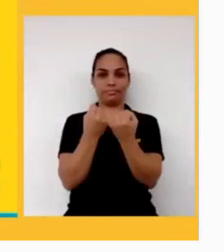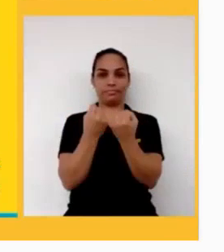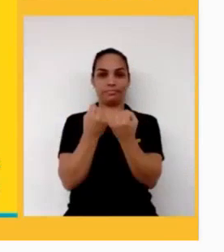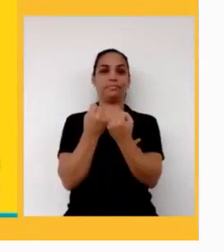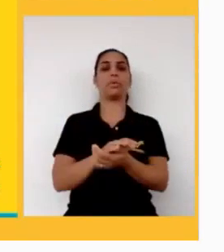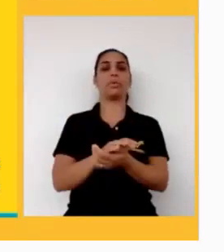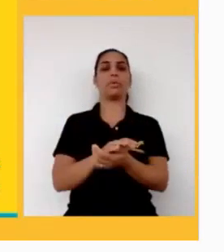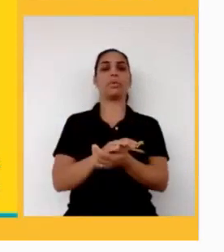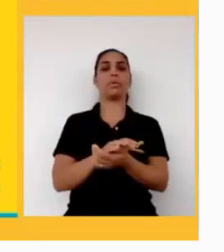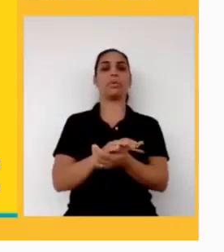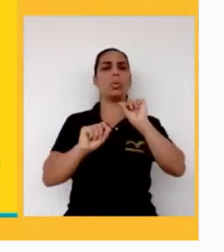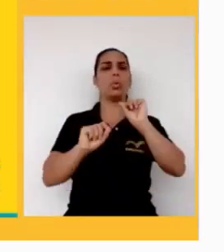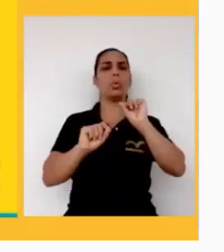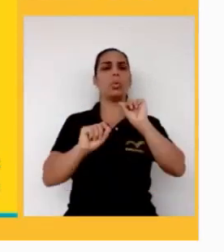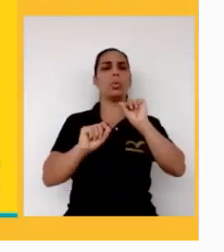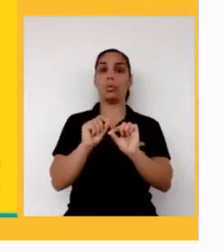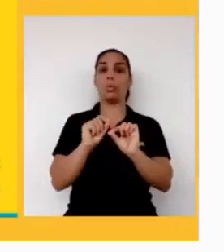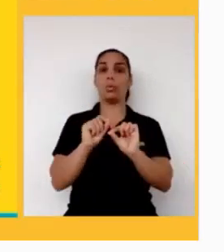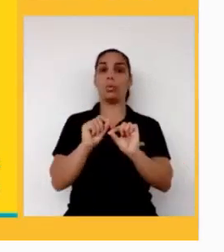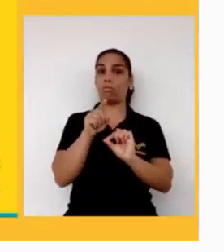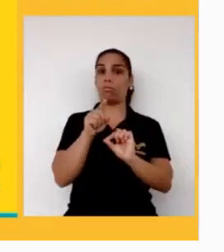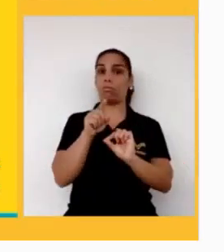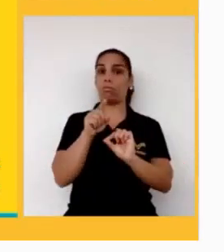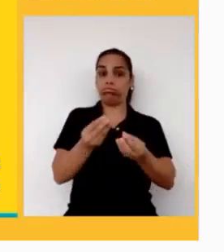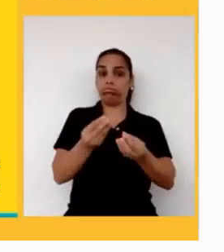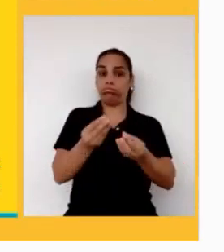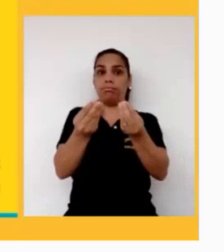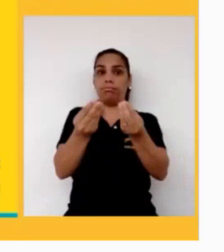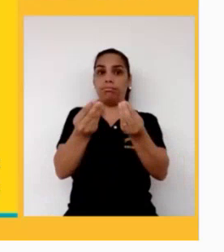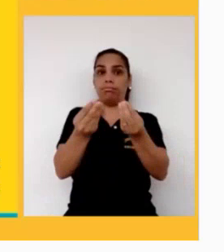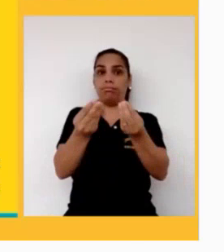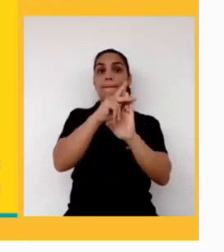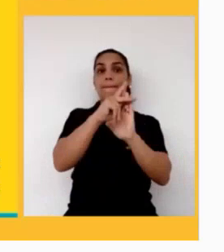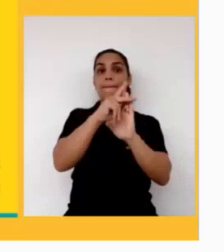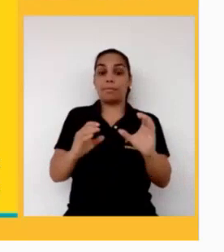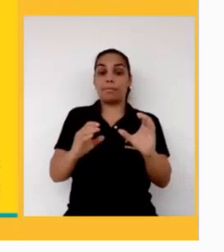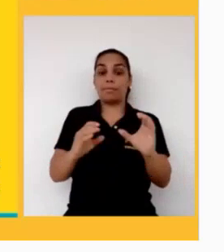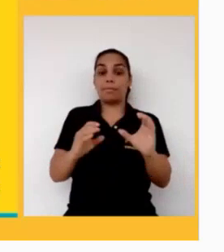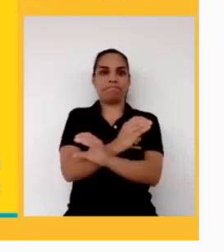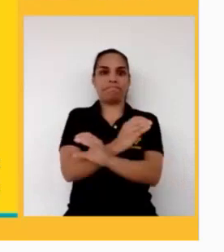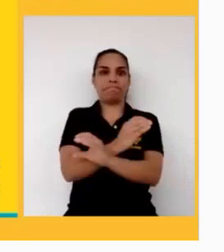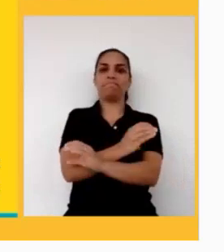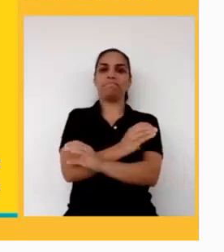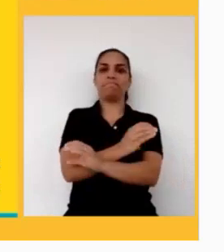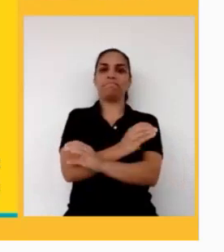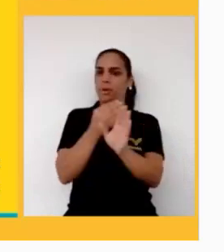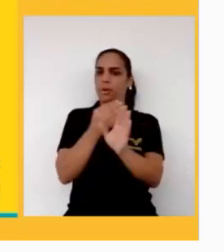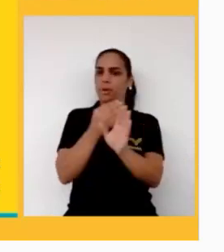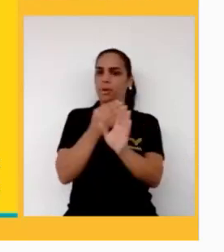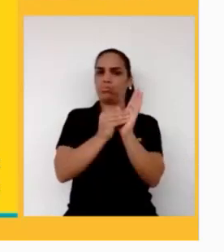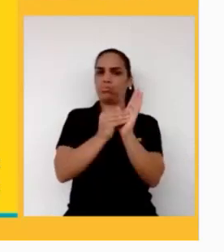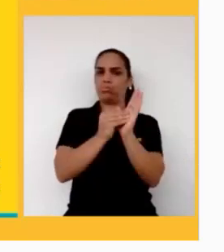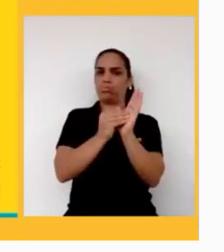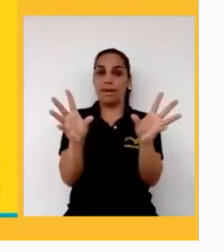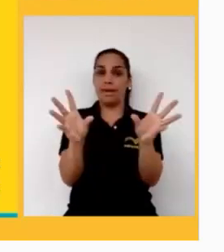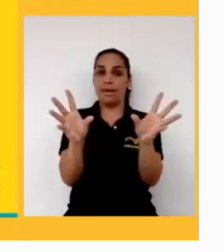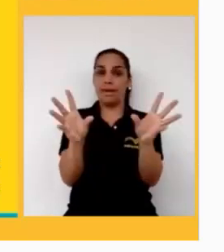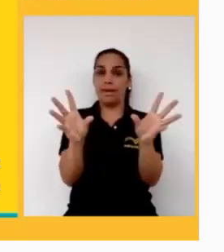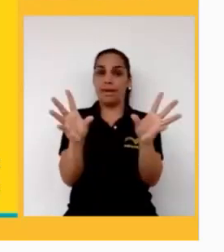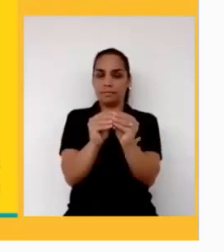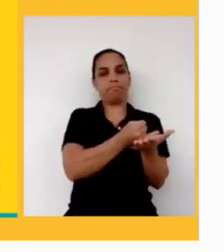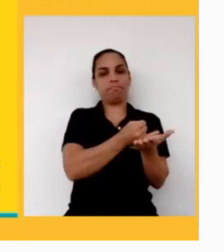o paper completo, inserindo o resumo, introdução e